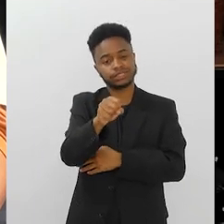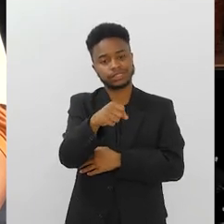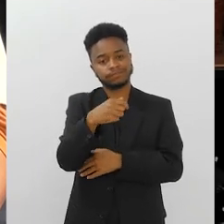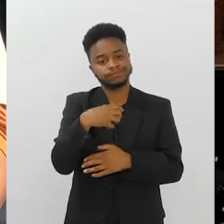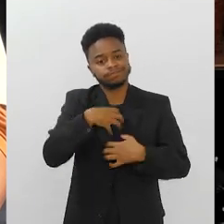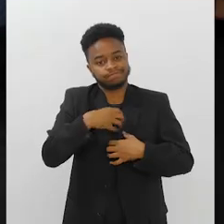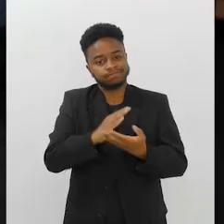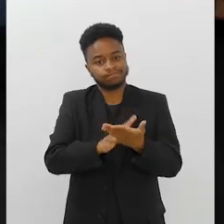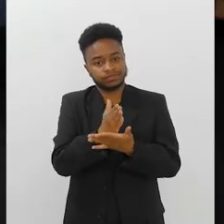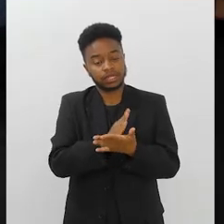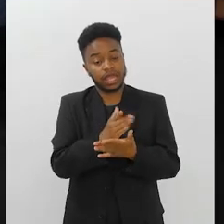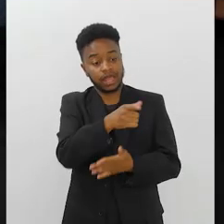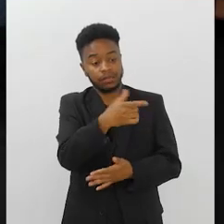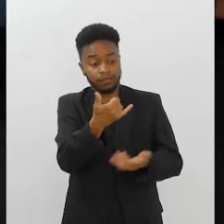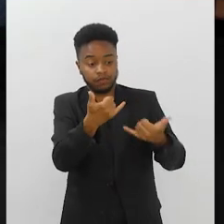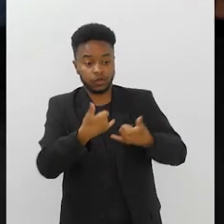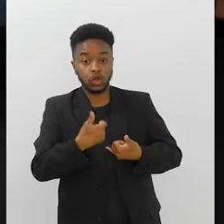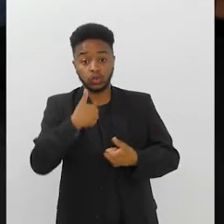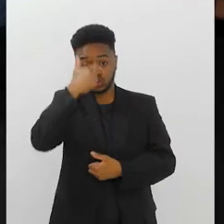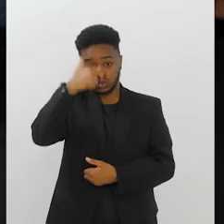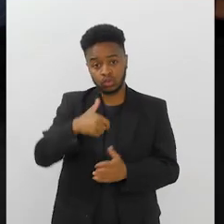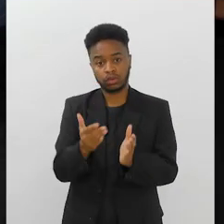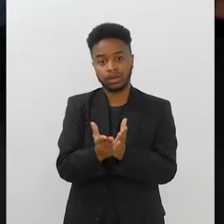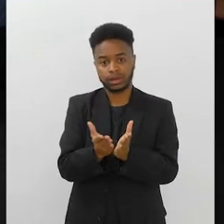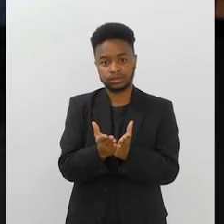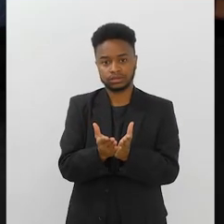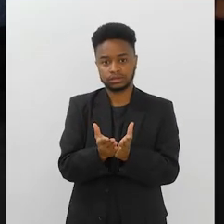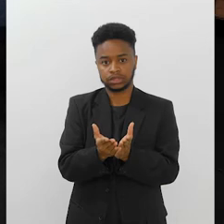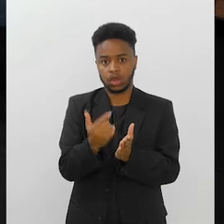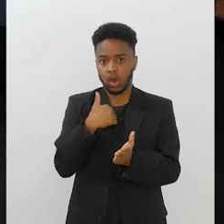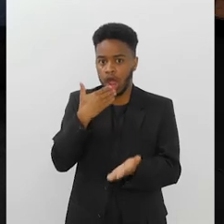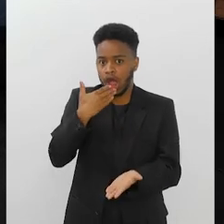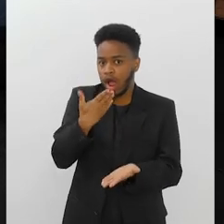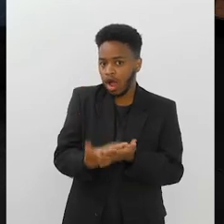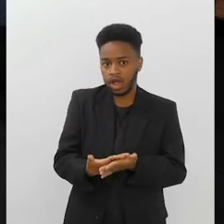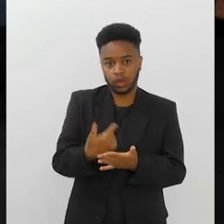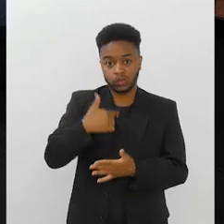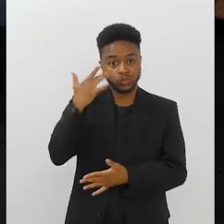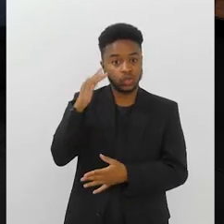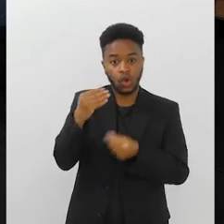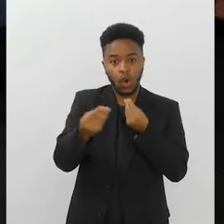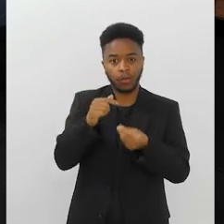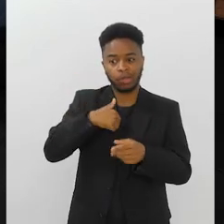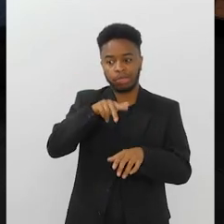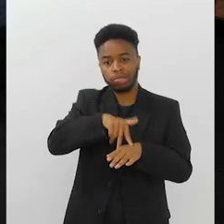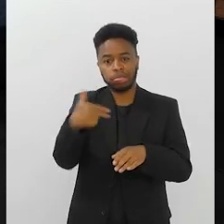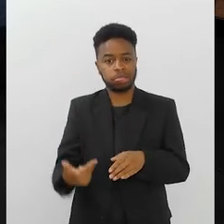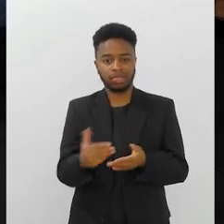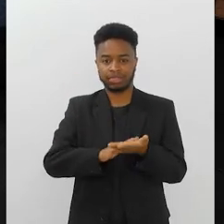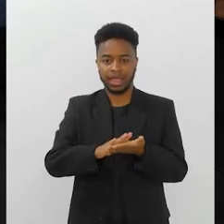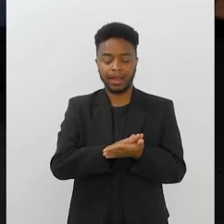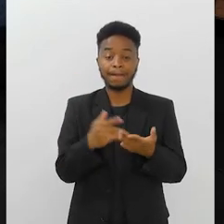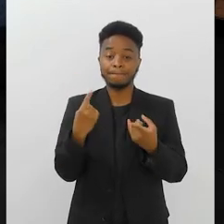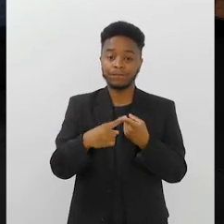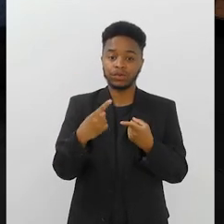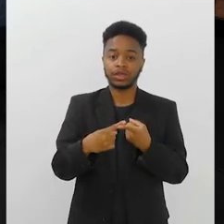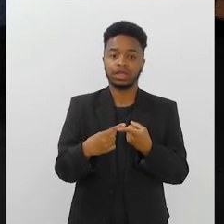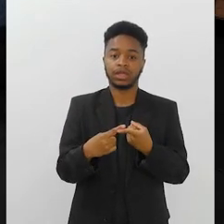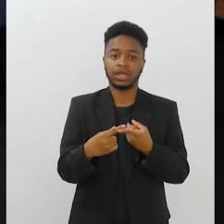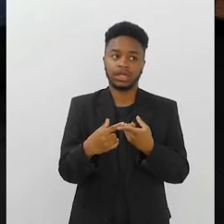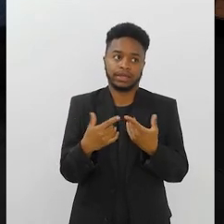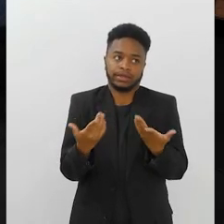sim estava E aí foi quando ele me disse eu sou evangélico foi uma pancada não sei como é que eu não caí do Cristo né